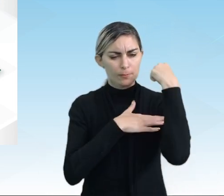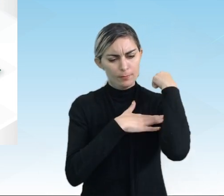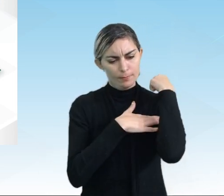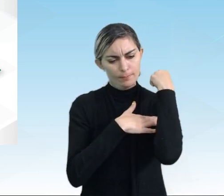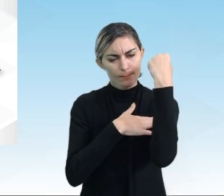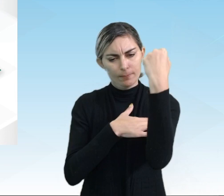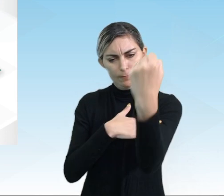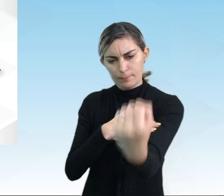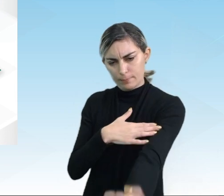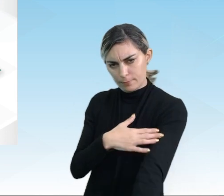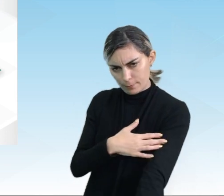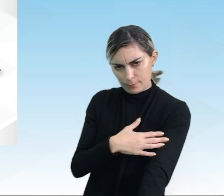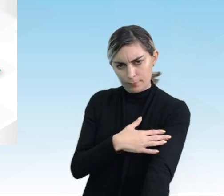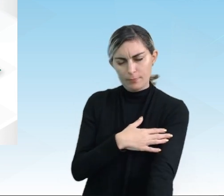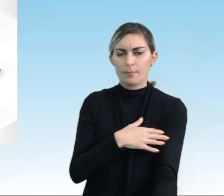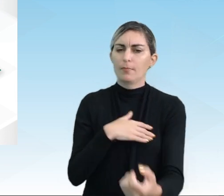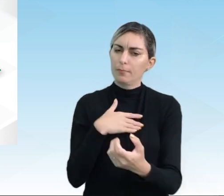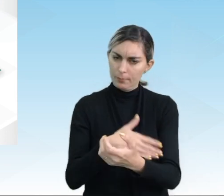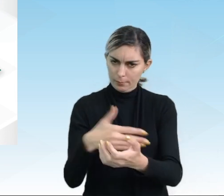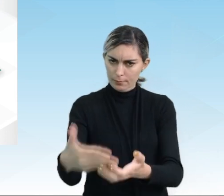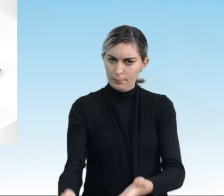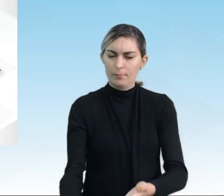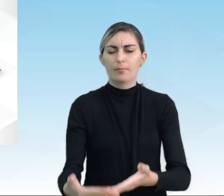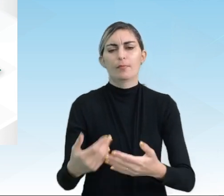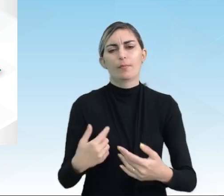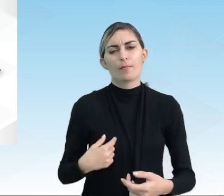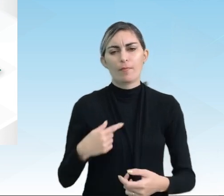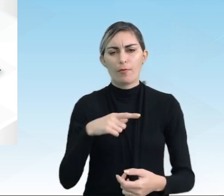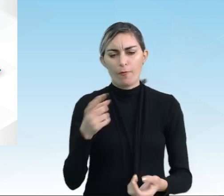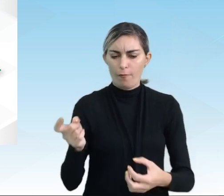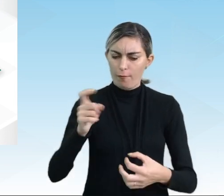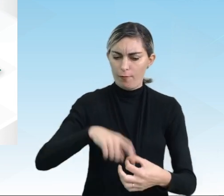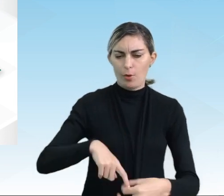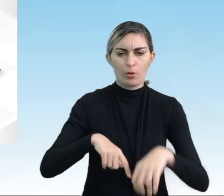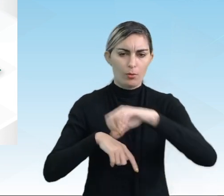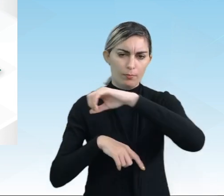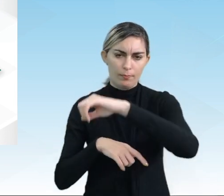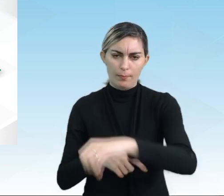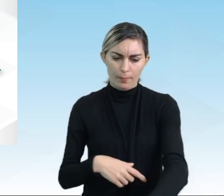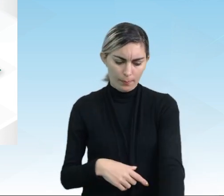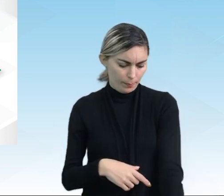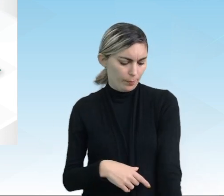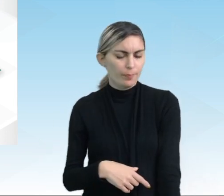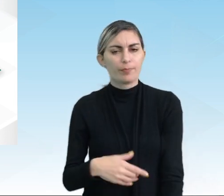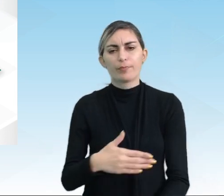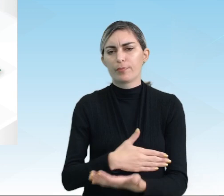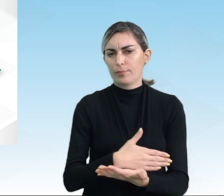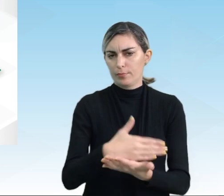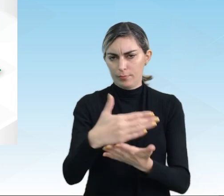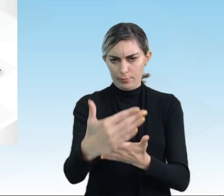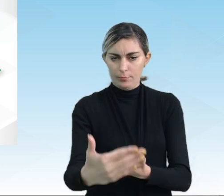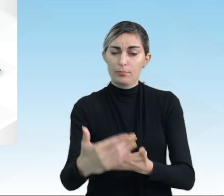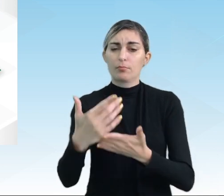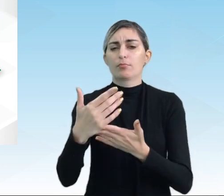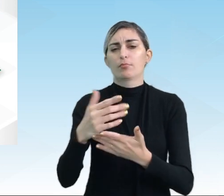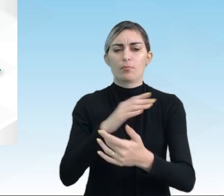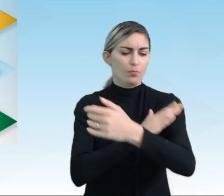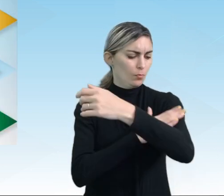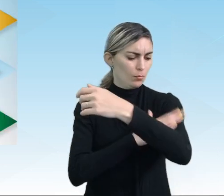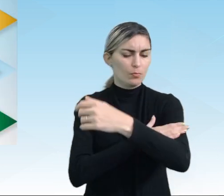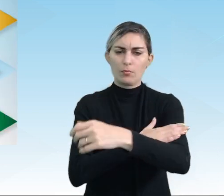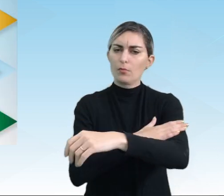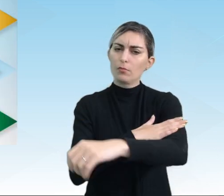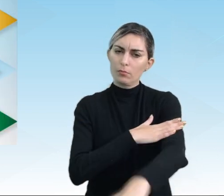do tríceps. Assim, o antebraço ele volta à posição inicial e o bíceps